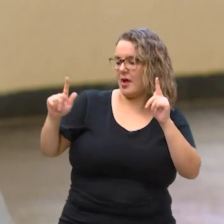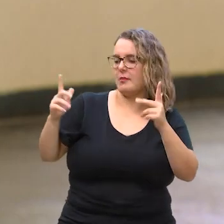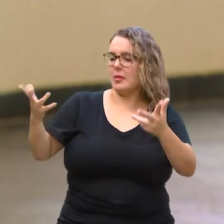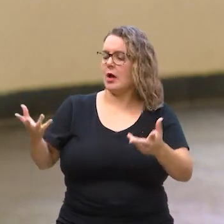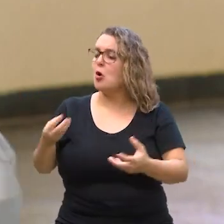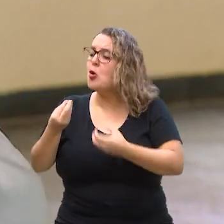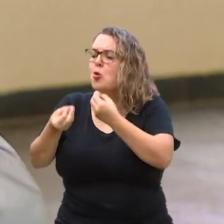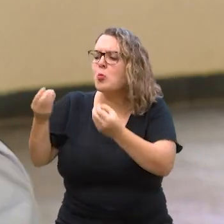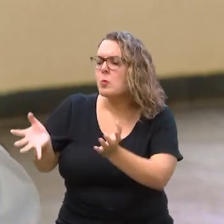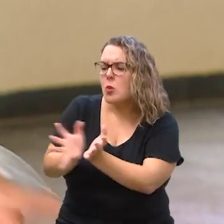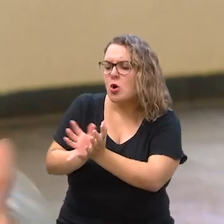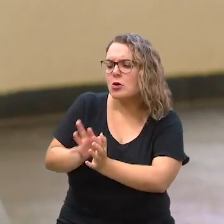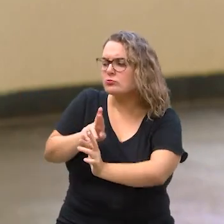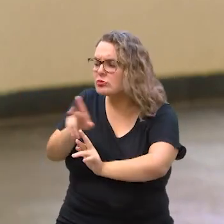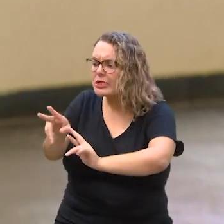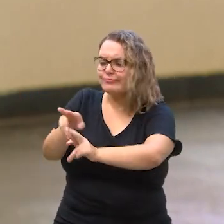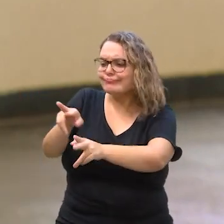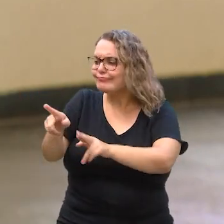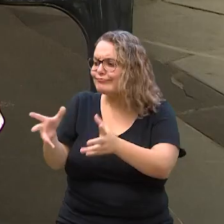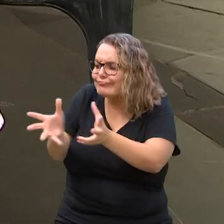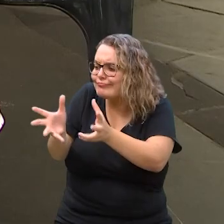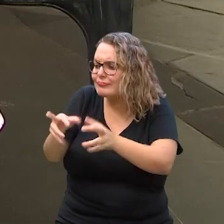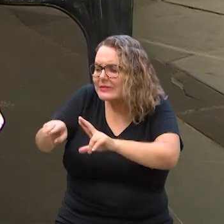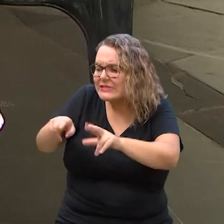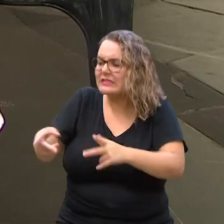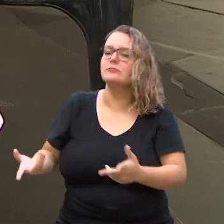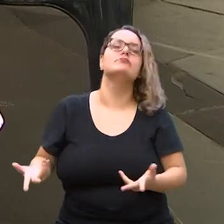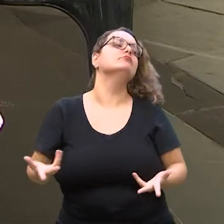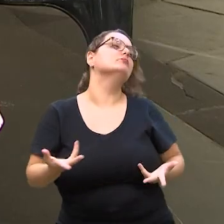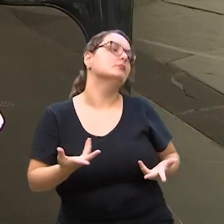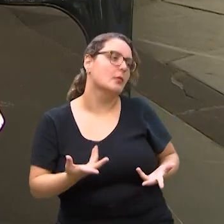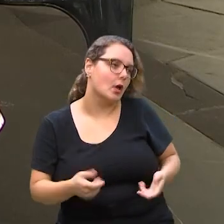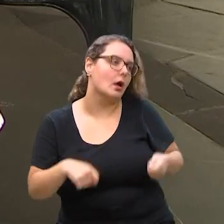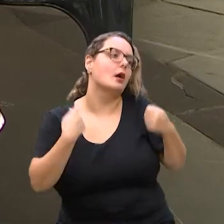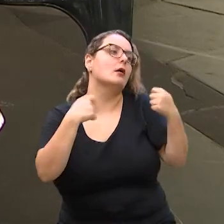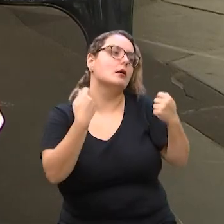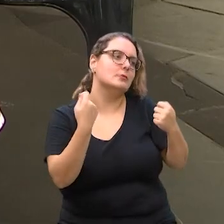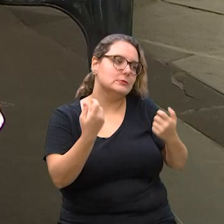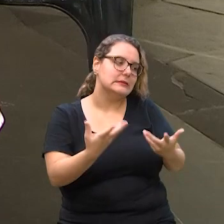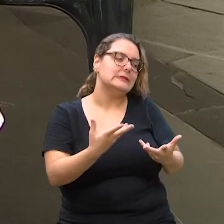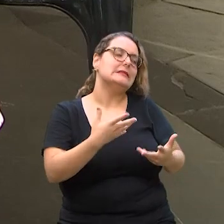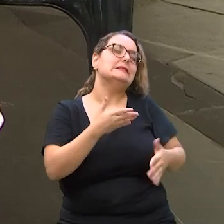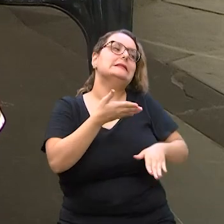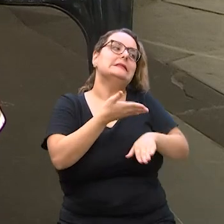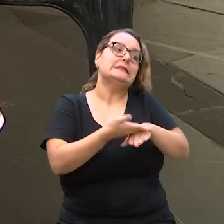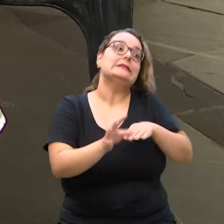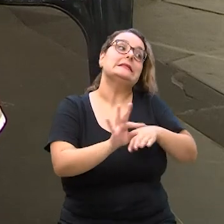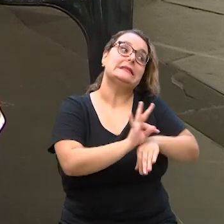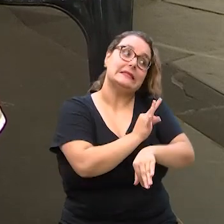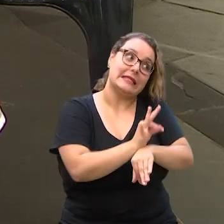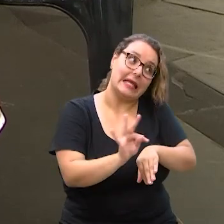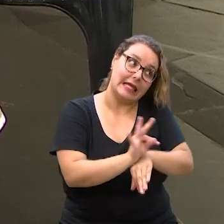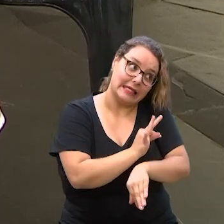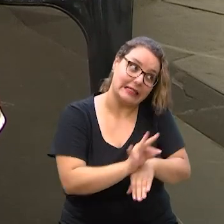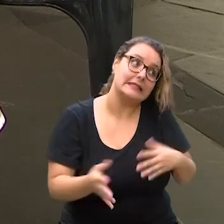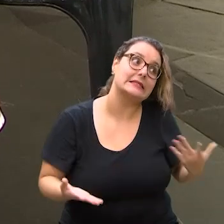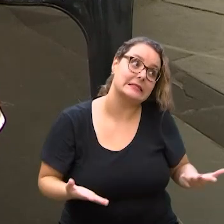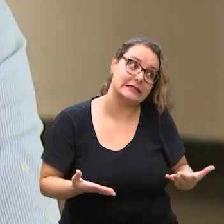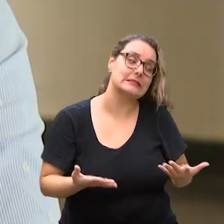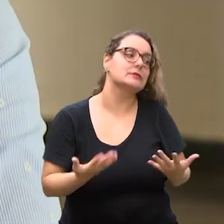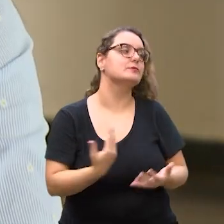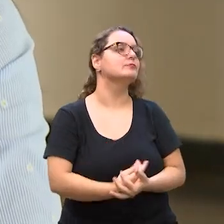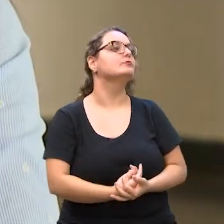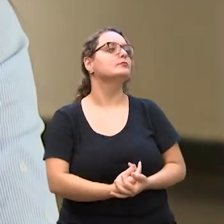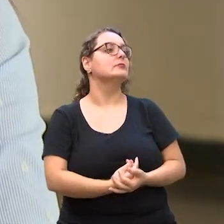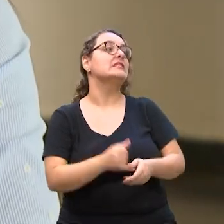com um grupo que é completamente um diferente do outro? Vai exigir bastante manejo do profissional que estiver acompanhando essa equipe,